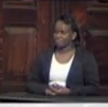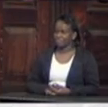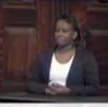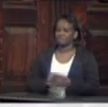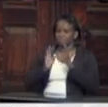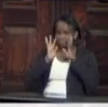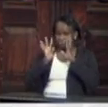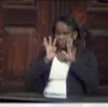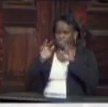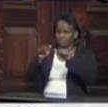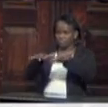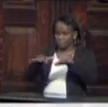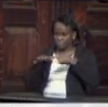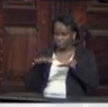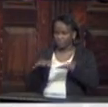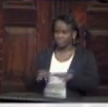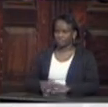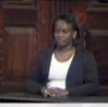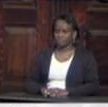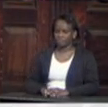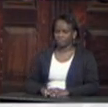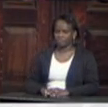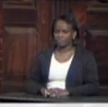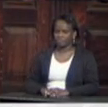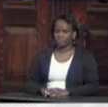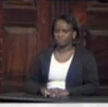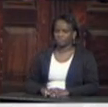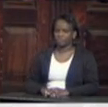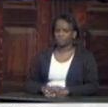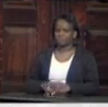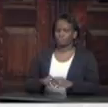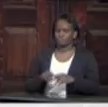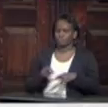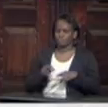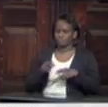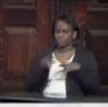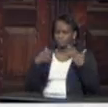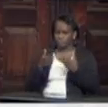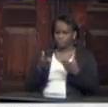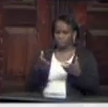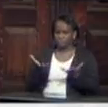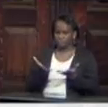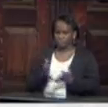Atenção ao plenário. Como eu não participei da última